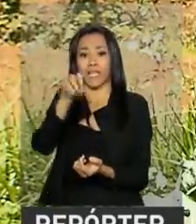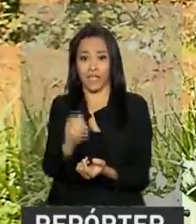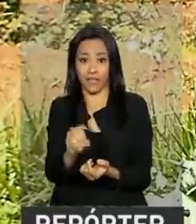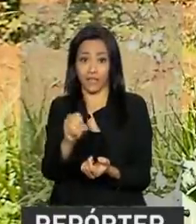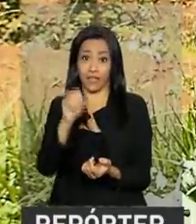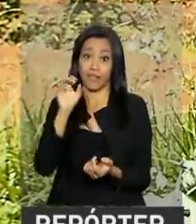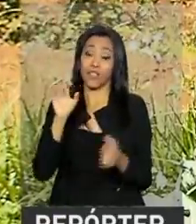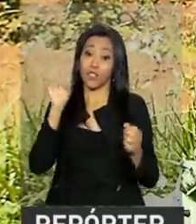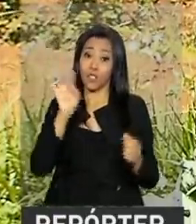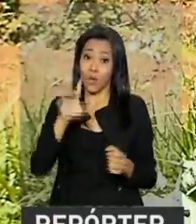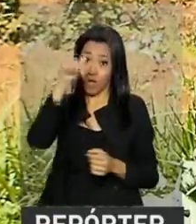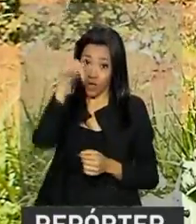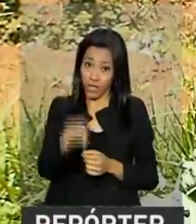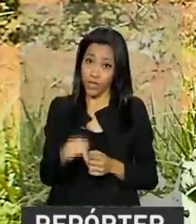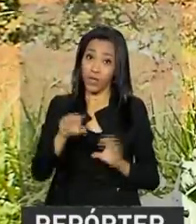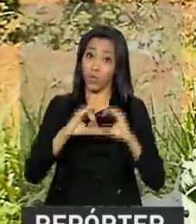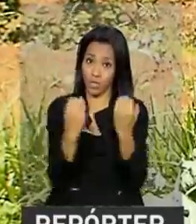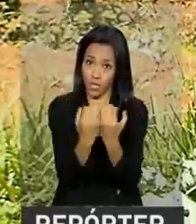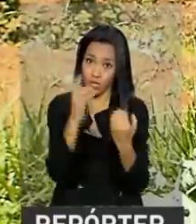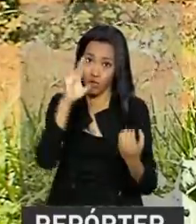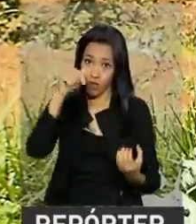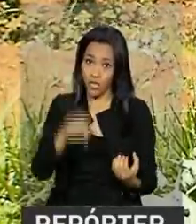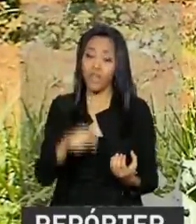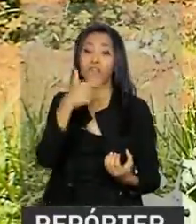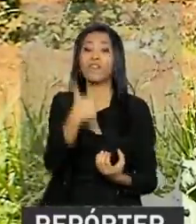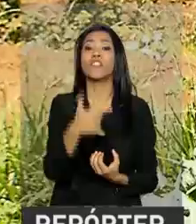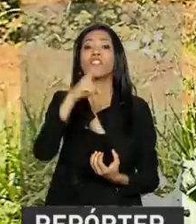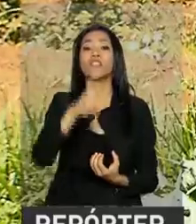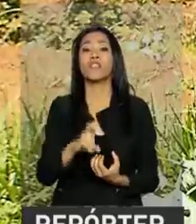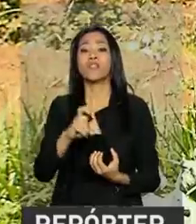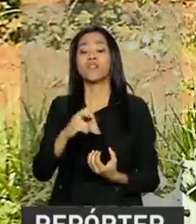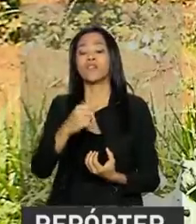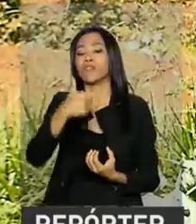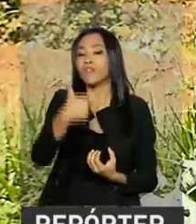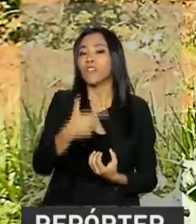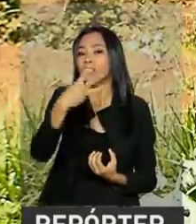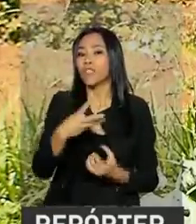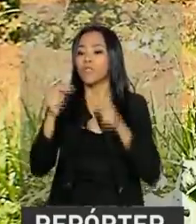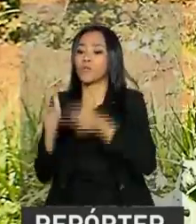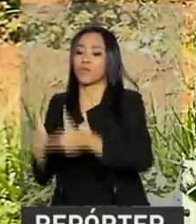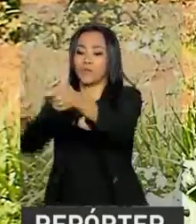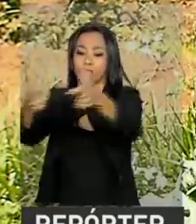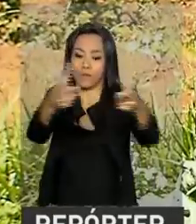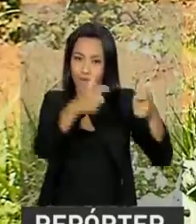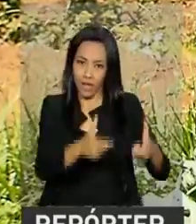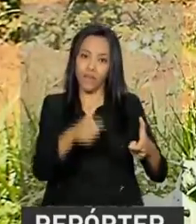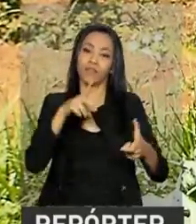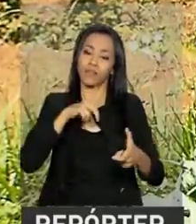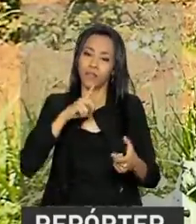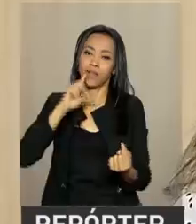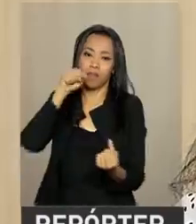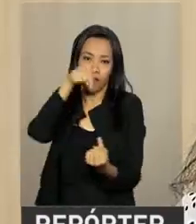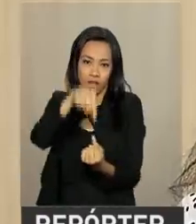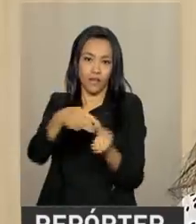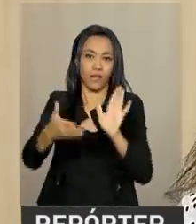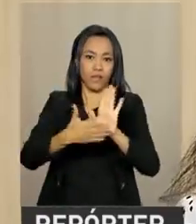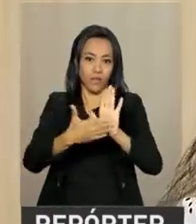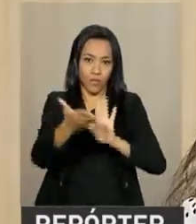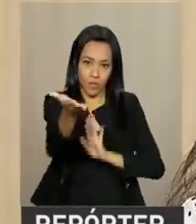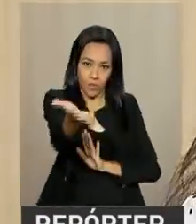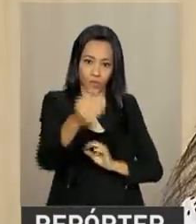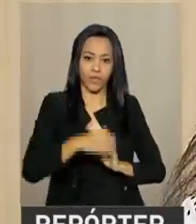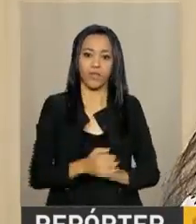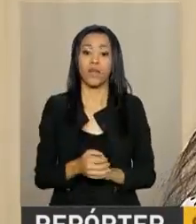no Distrito Federal, são 23 unidades com o compromisso de uma produção orgânica e sustentável. É uma